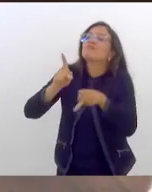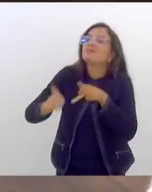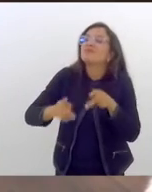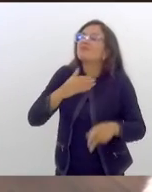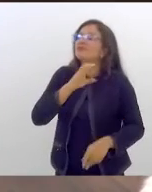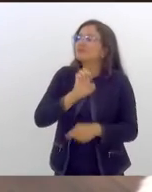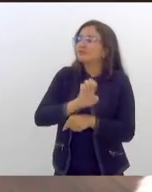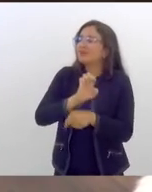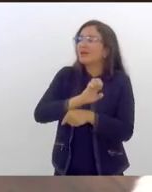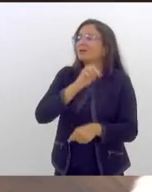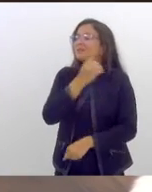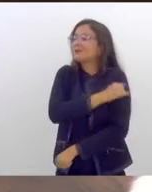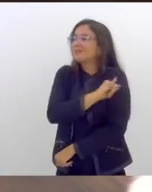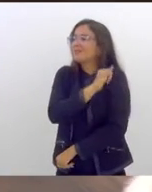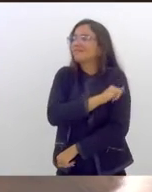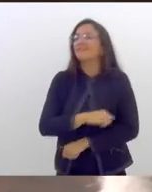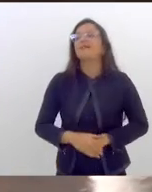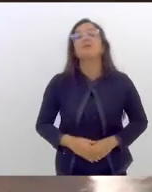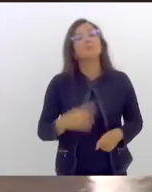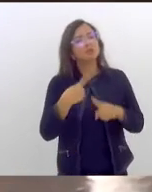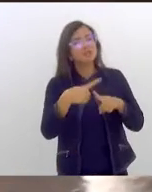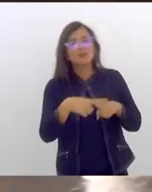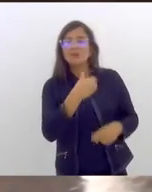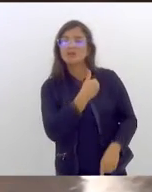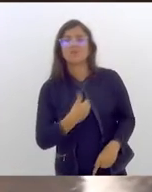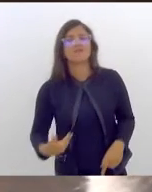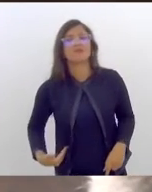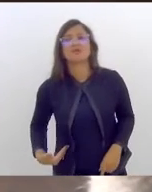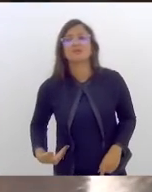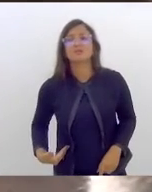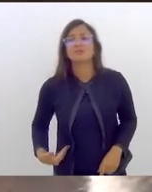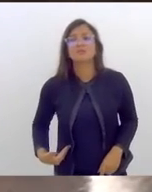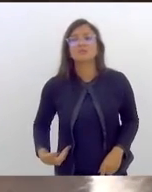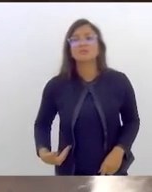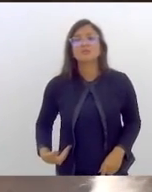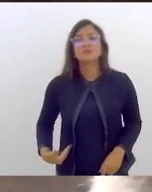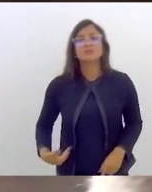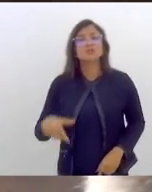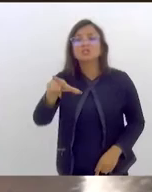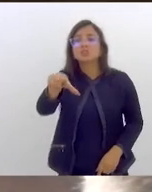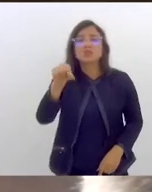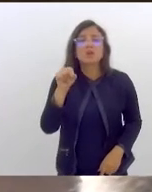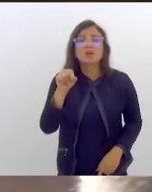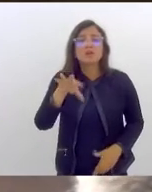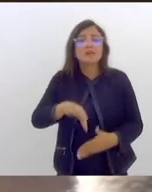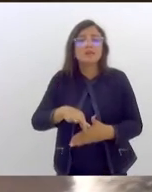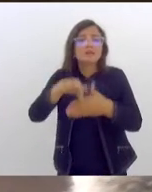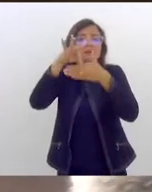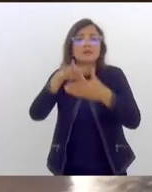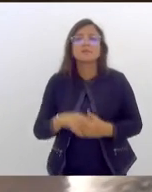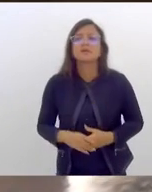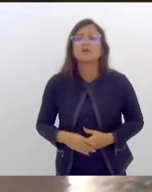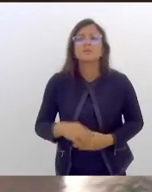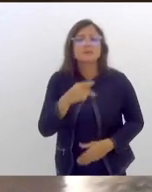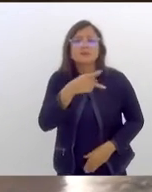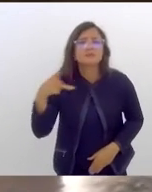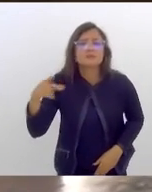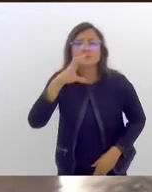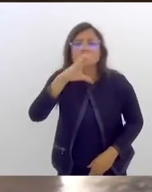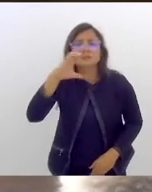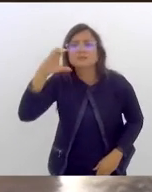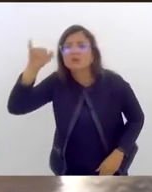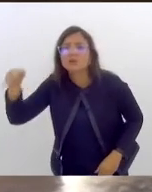o governo não nomeia o seu Líder para que a gente possa seu Líder não o seu presidente